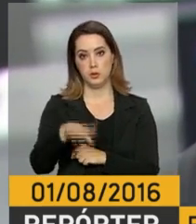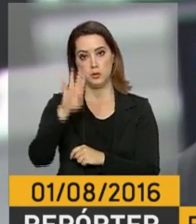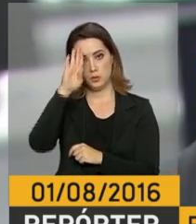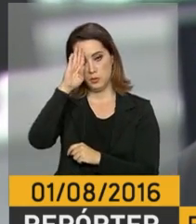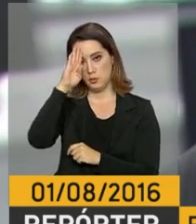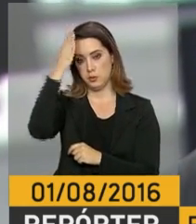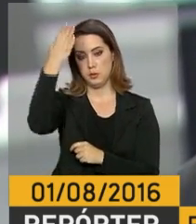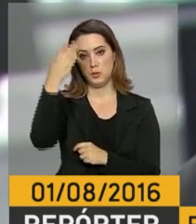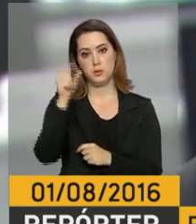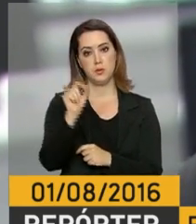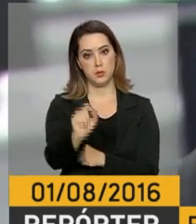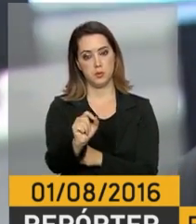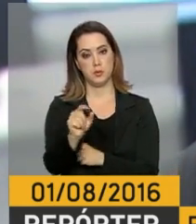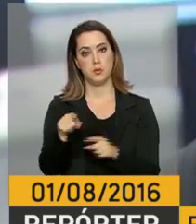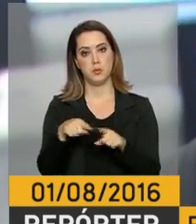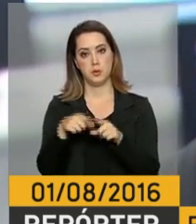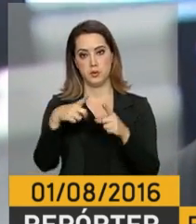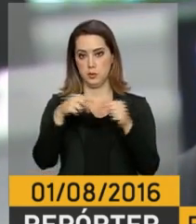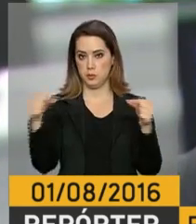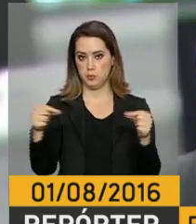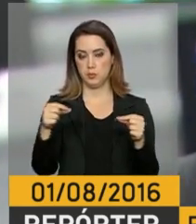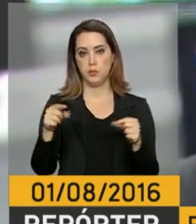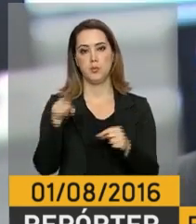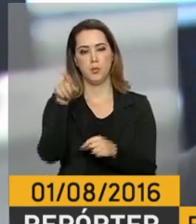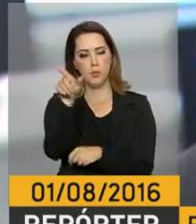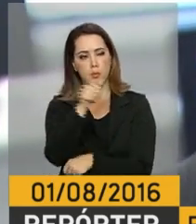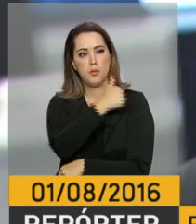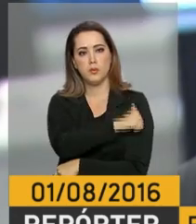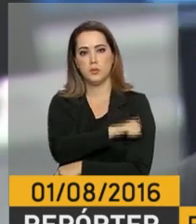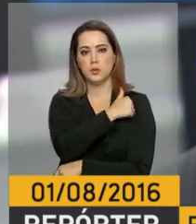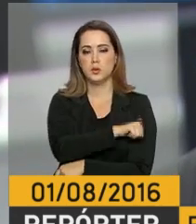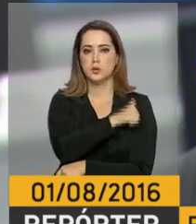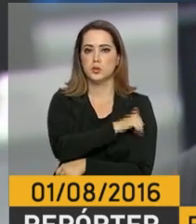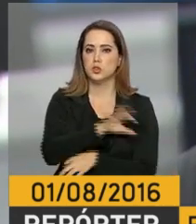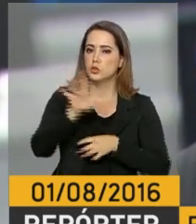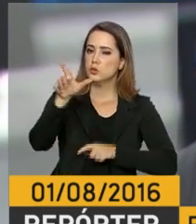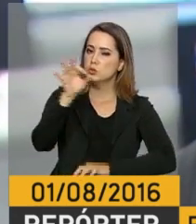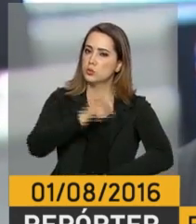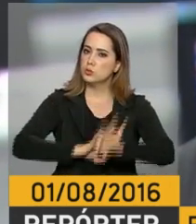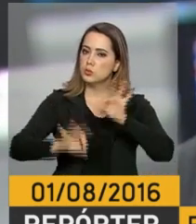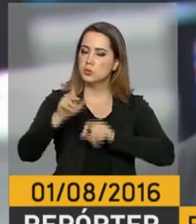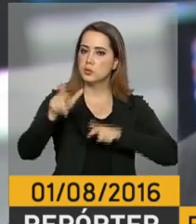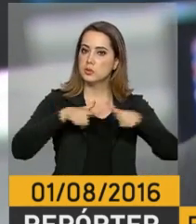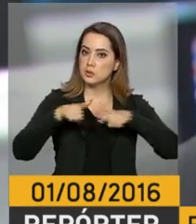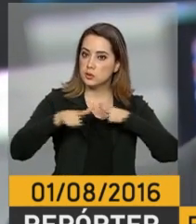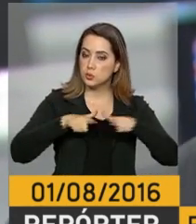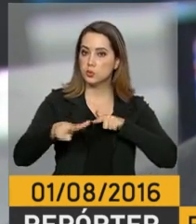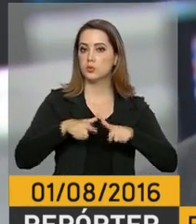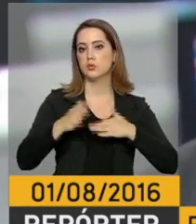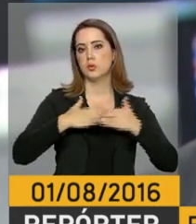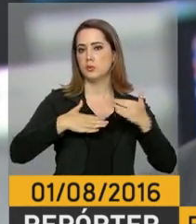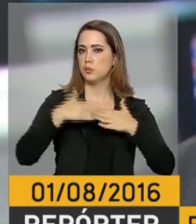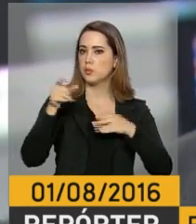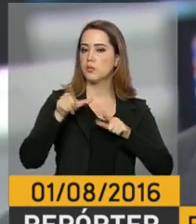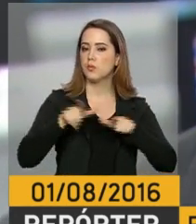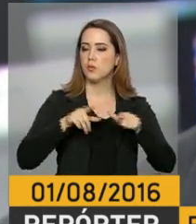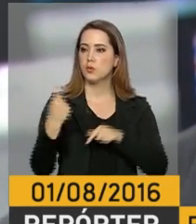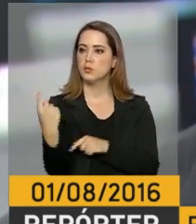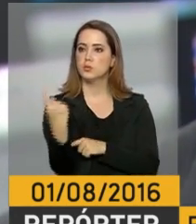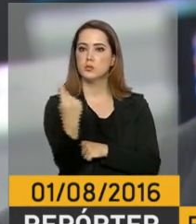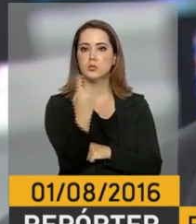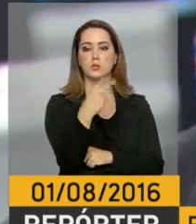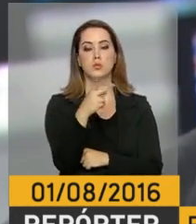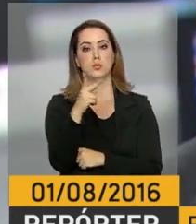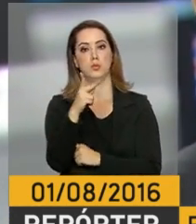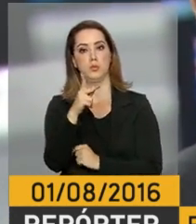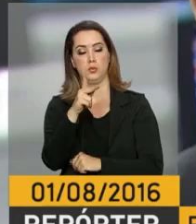principais. O centro do Rio de Janeiro é um centro mais operacional, para que as autoridades policiais de cada país